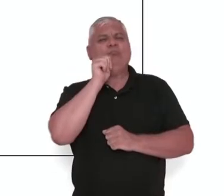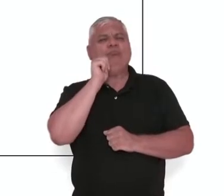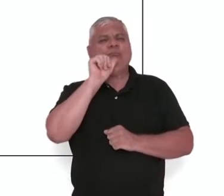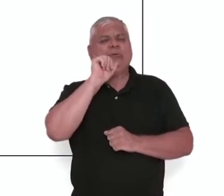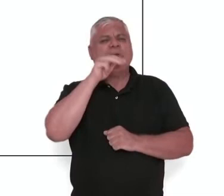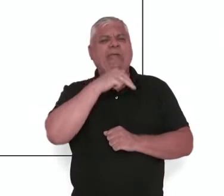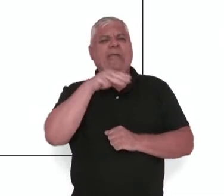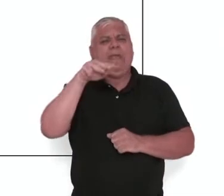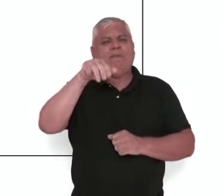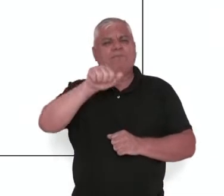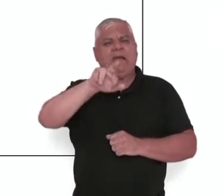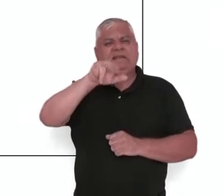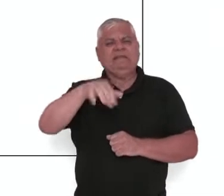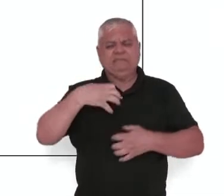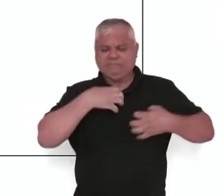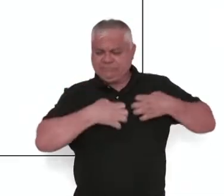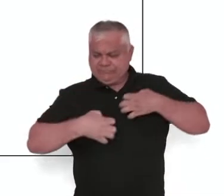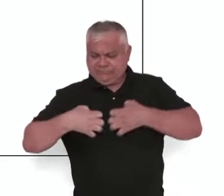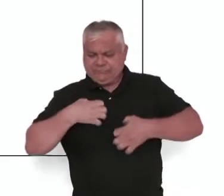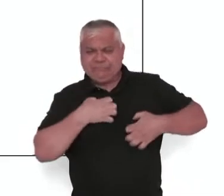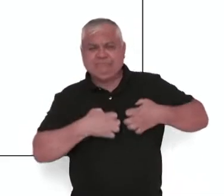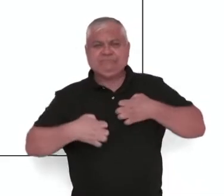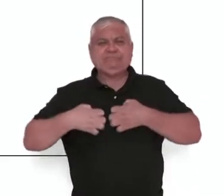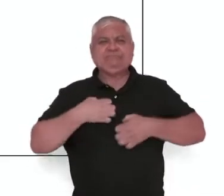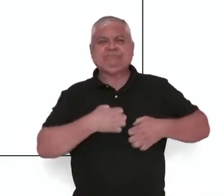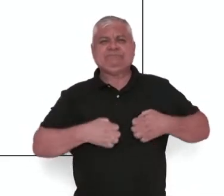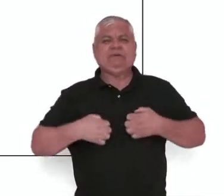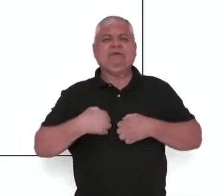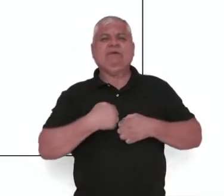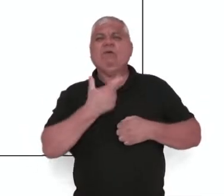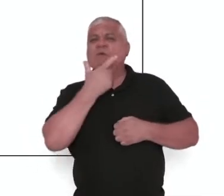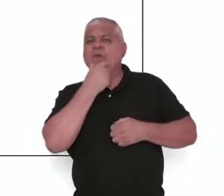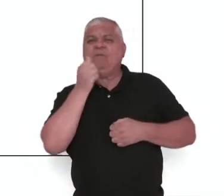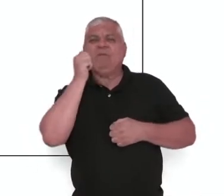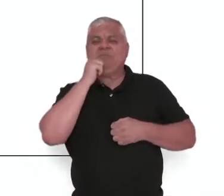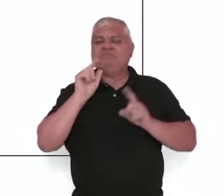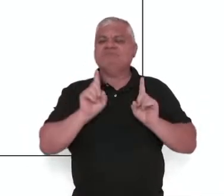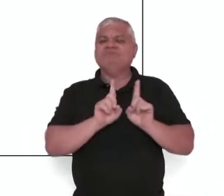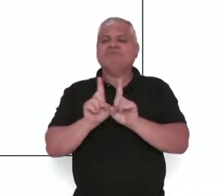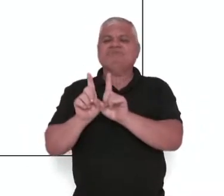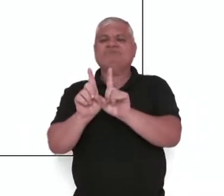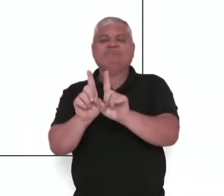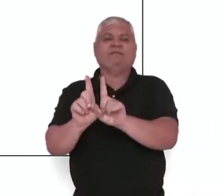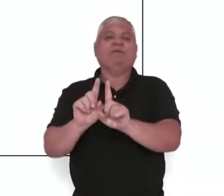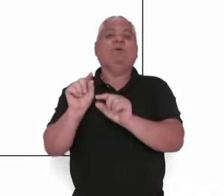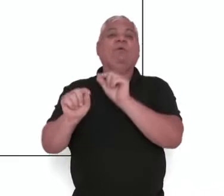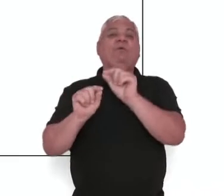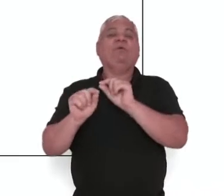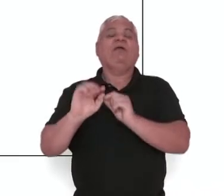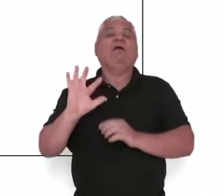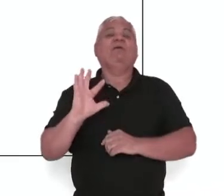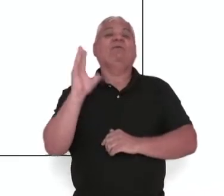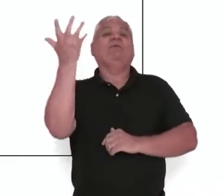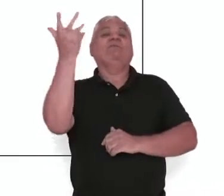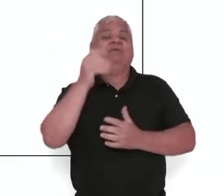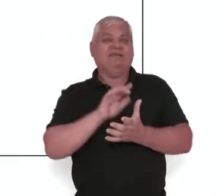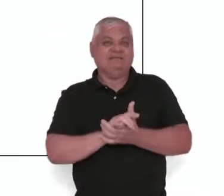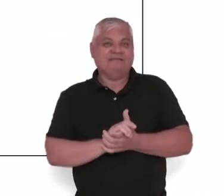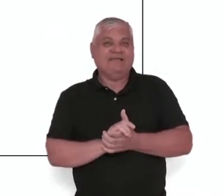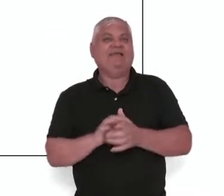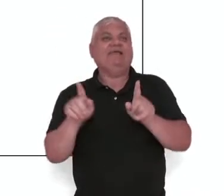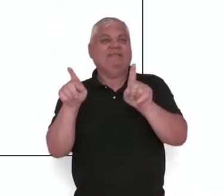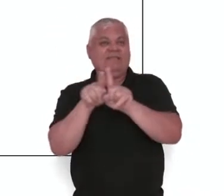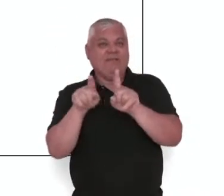certos enojos. Foram os dois morar juntos, e daí um mês manifestaram-se claramente os efeitos da pisadela e